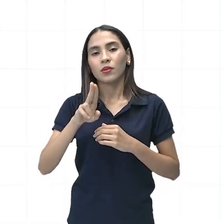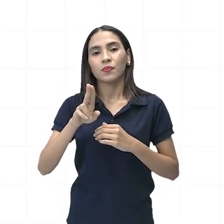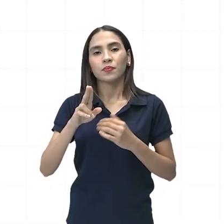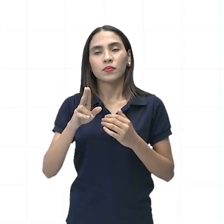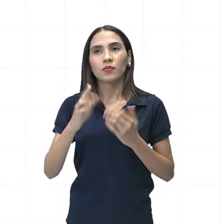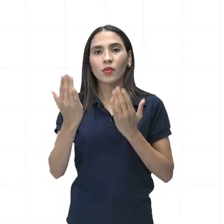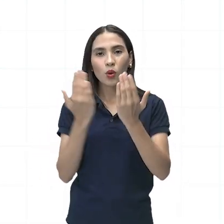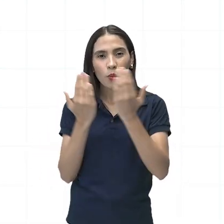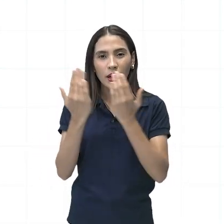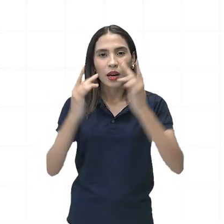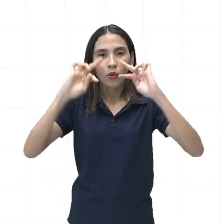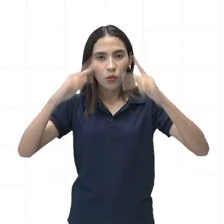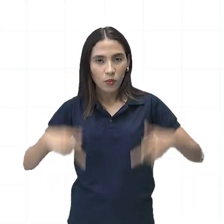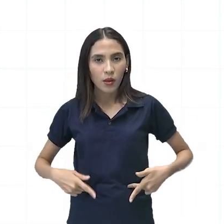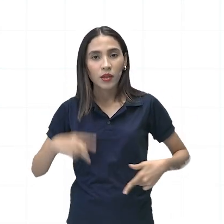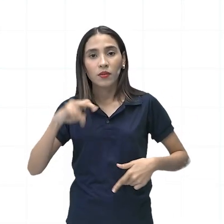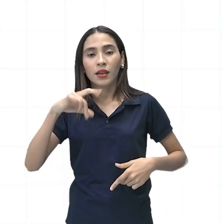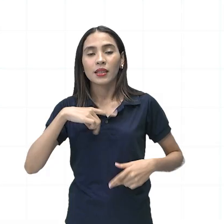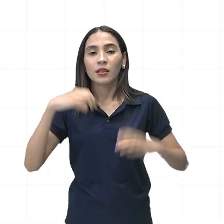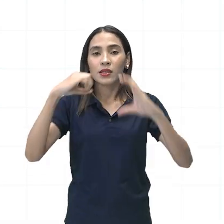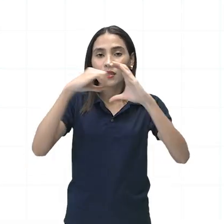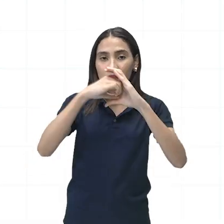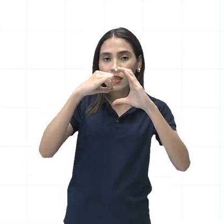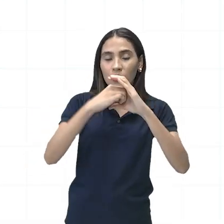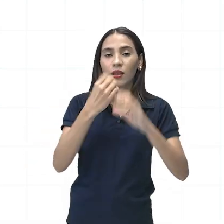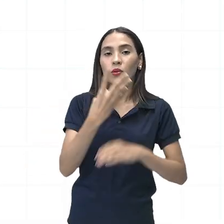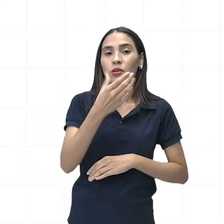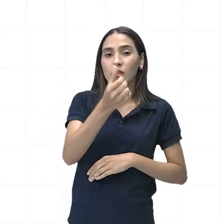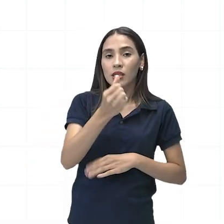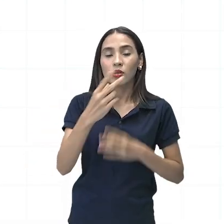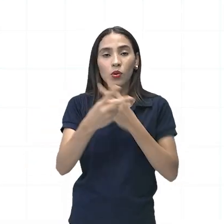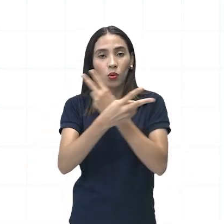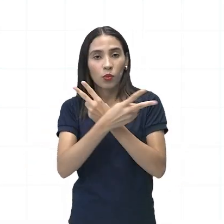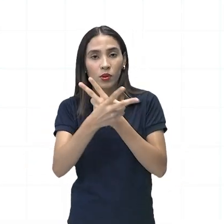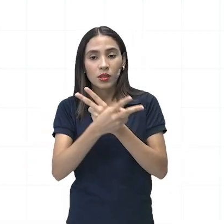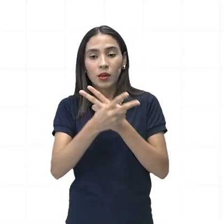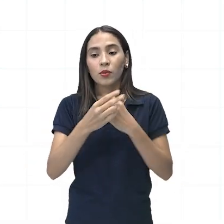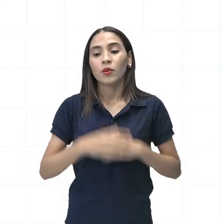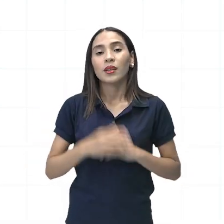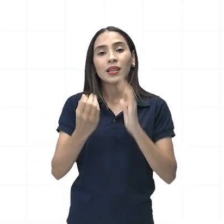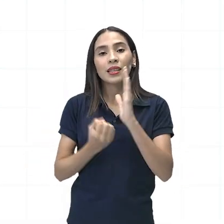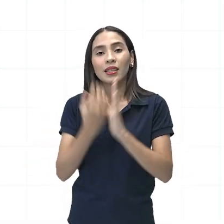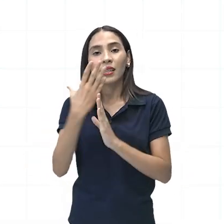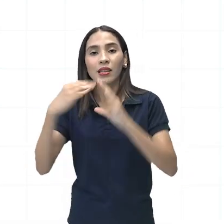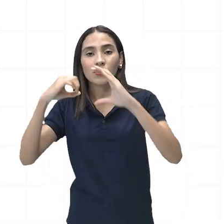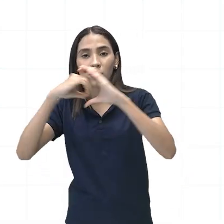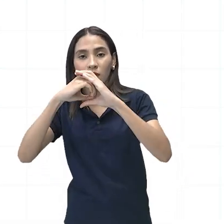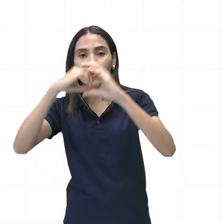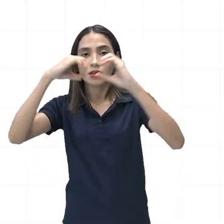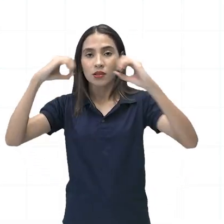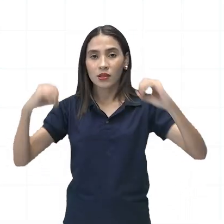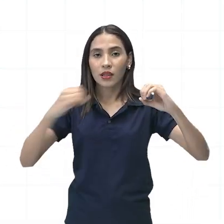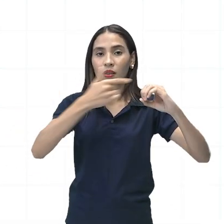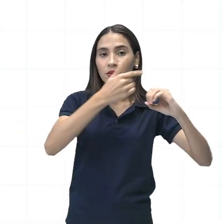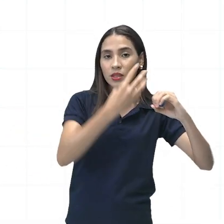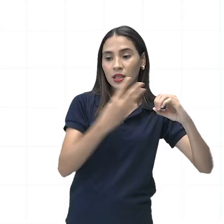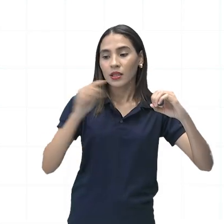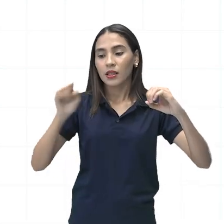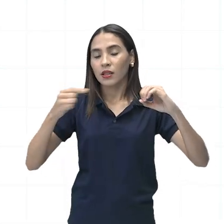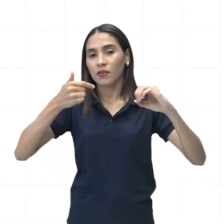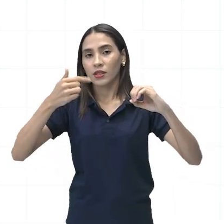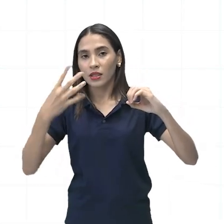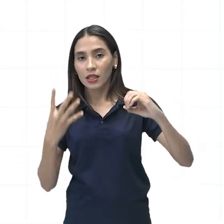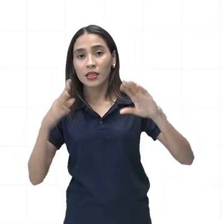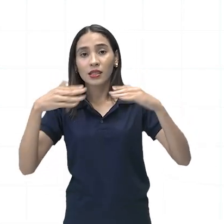como exemplo, nós teremos uma célula com 46 cromossomos, dando origem a células com 23 cromossomos.